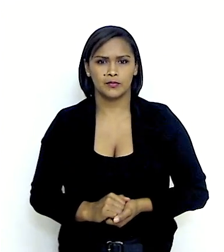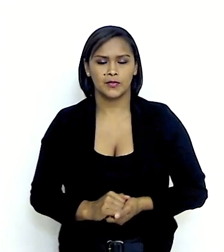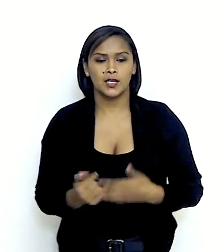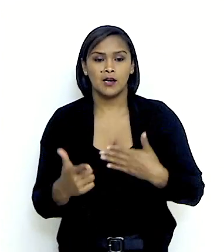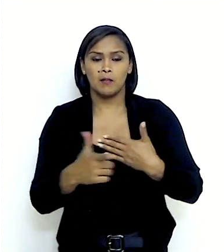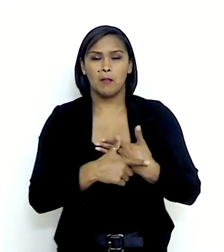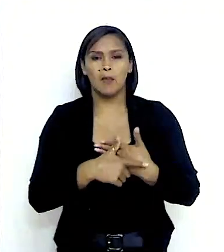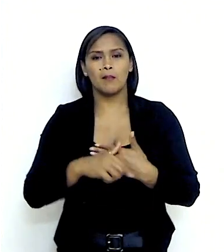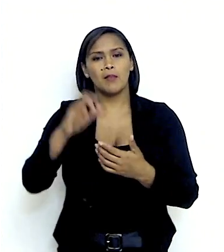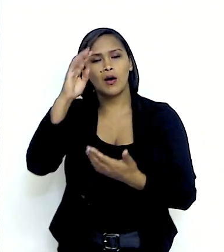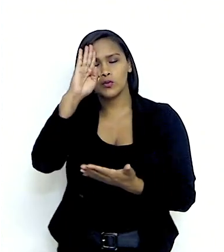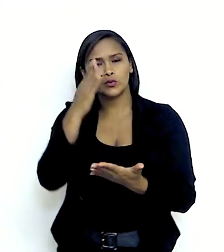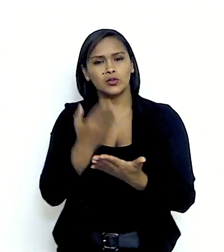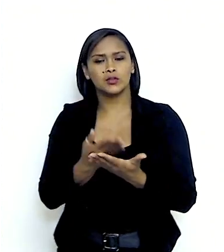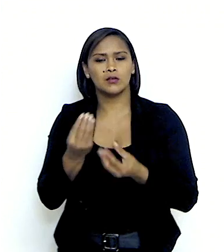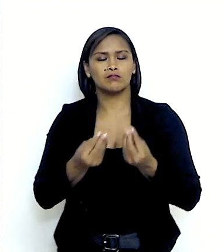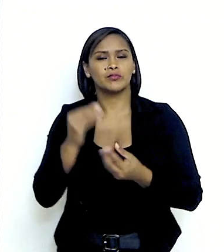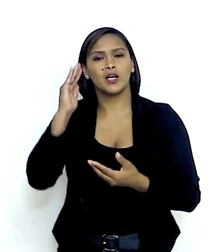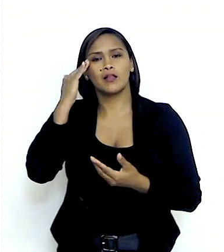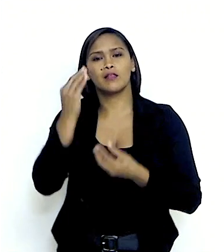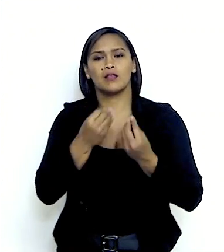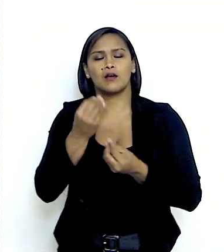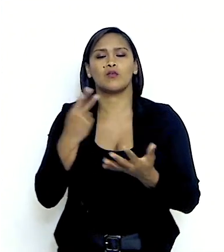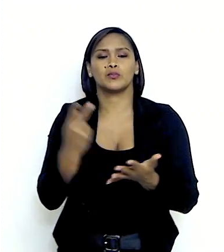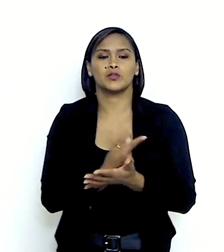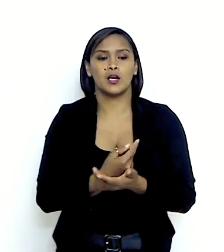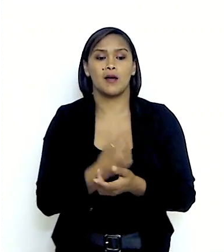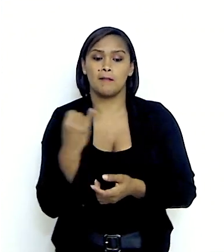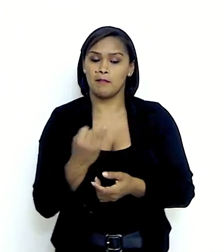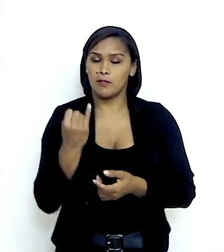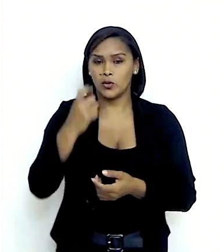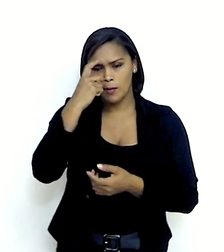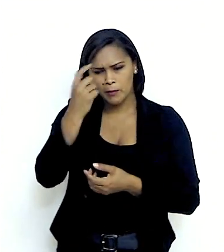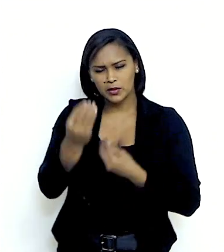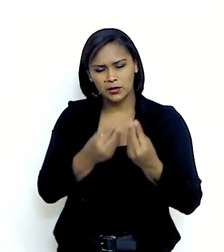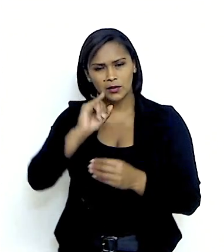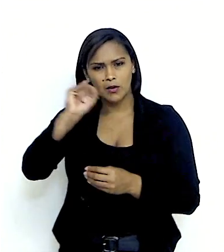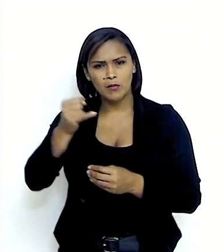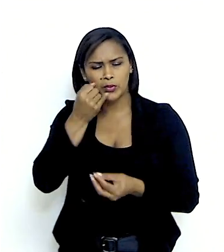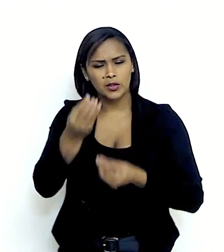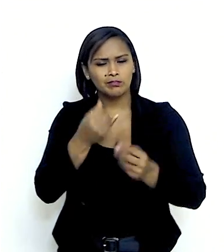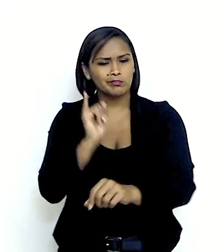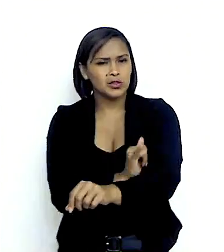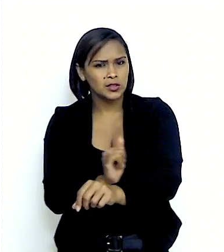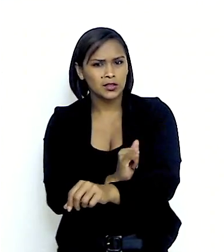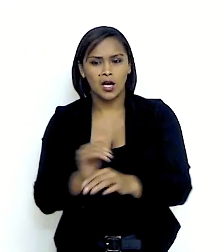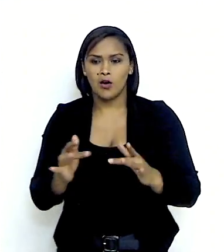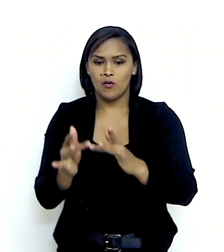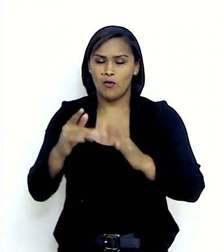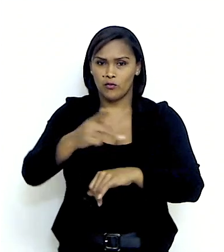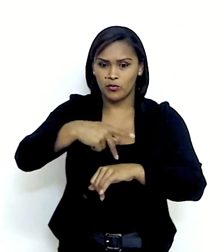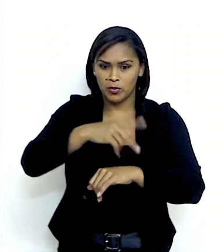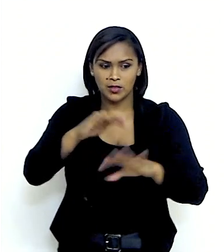digamos, nessa conscientização, né, de que é fundamental pensar nessas oportunidades no exterior e encarar